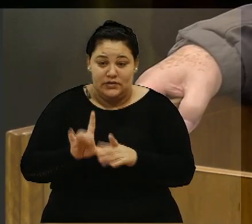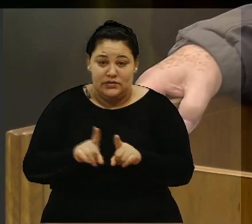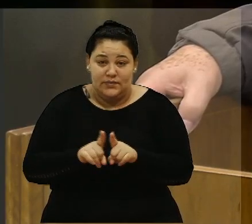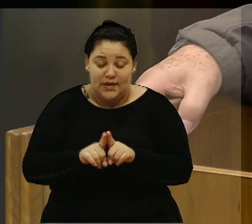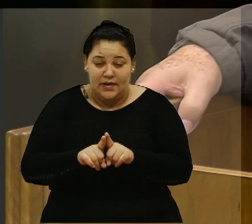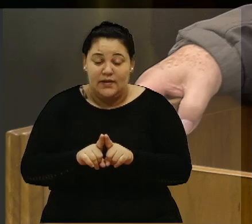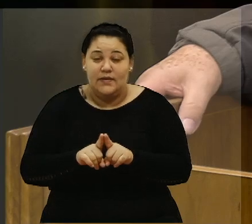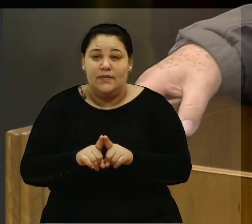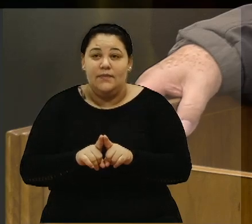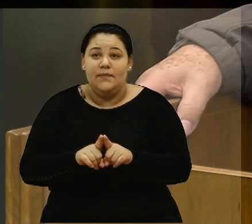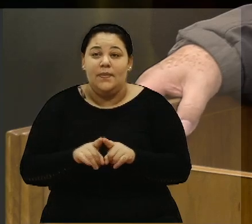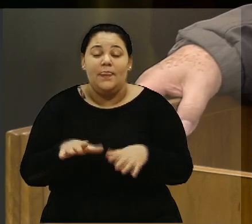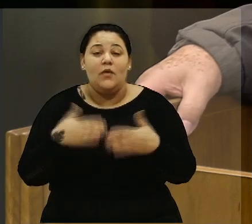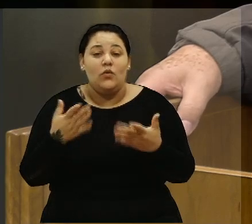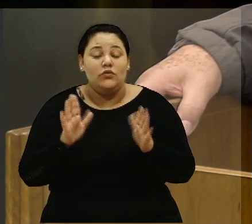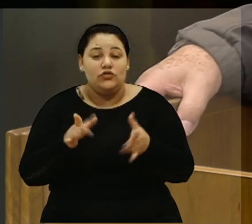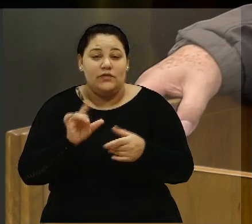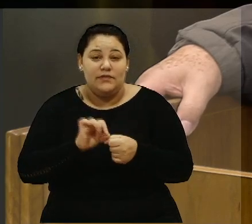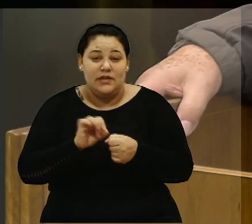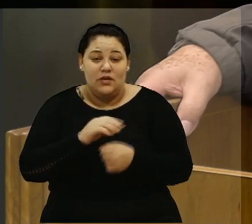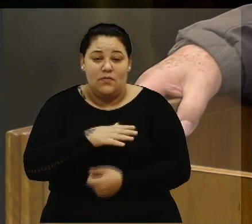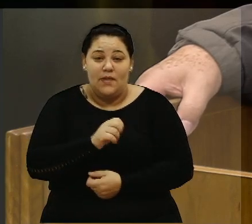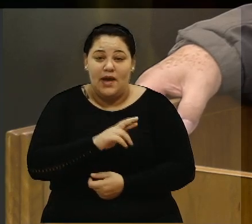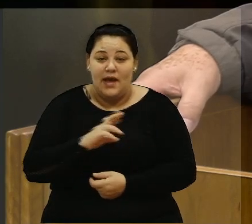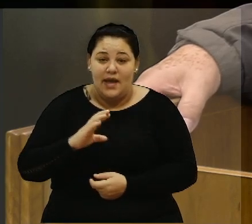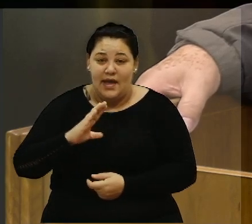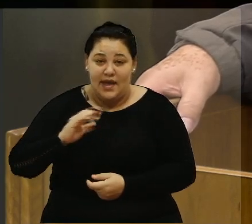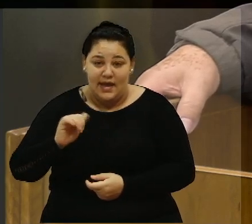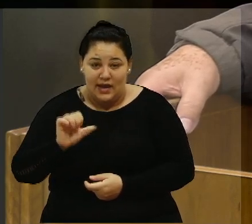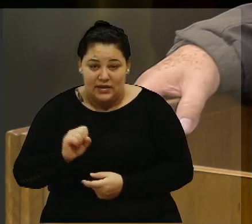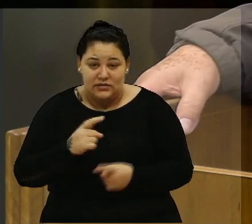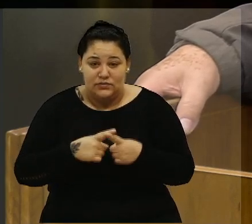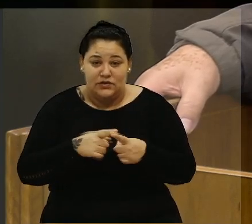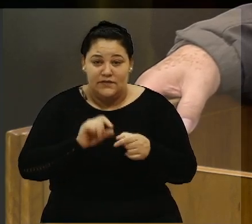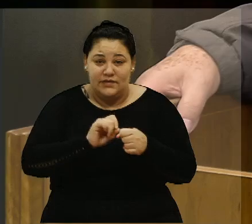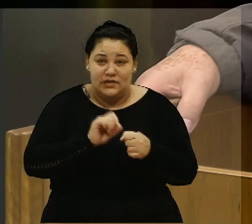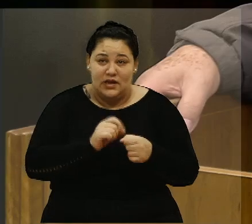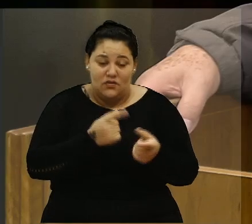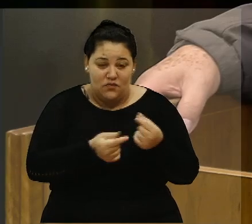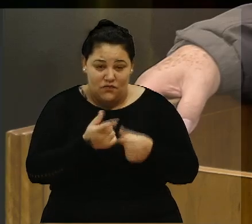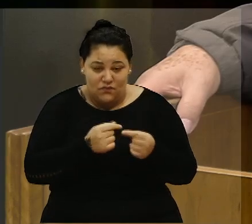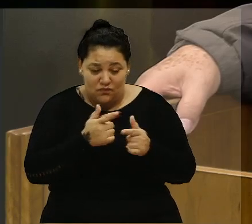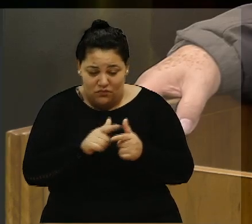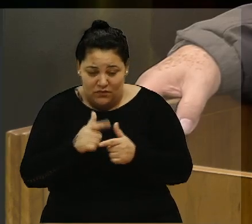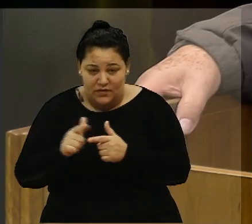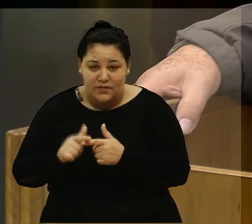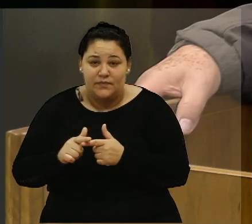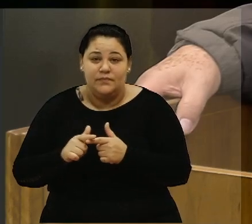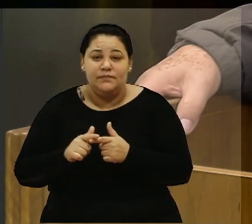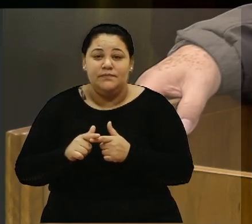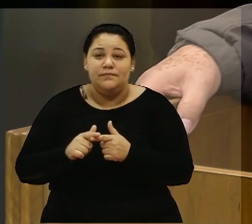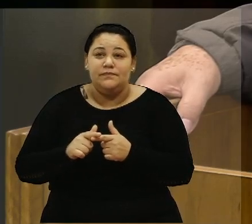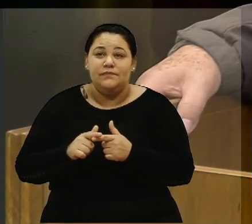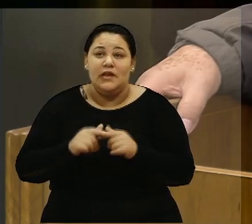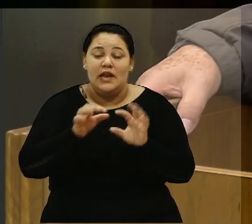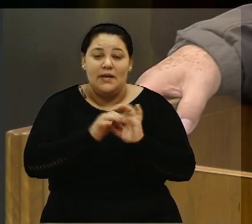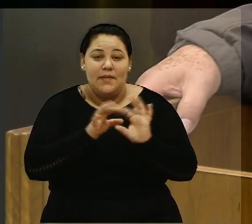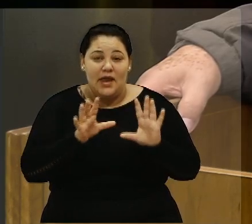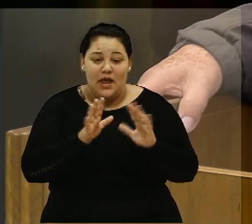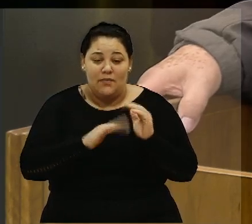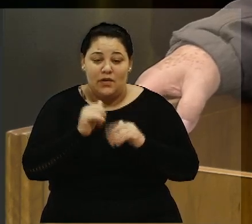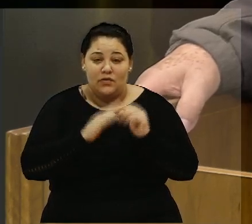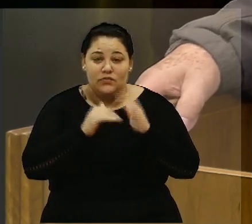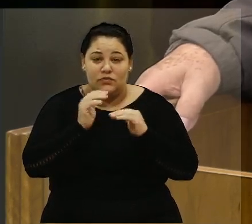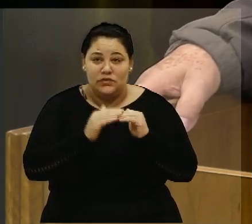quando foi feito o Marrecas, por conta até dos financiamentos, foram desapropriados para a construção da